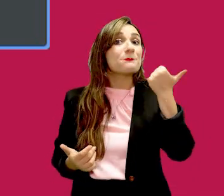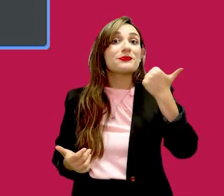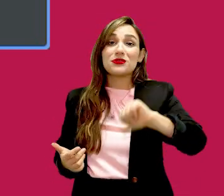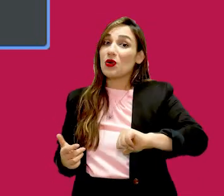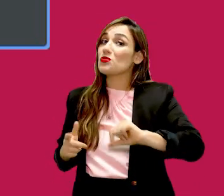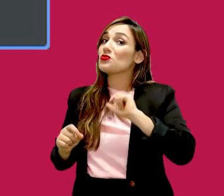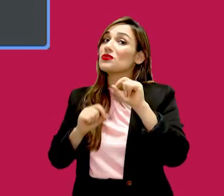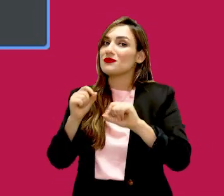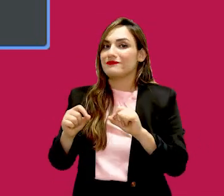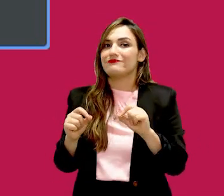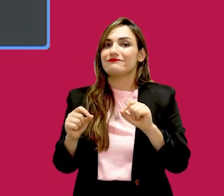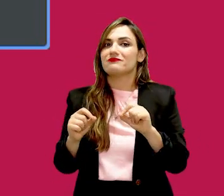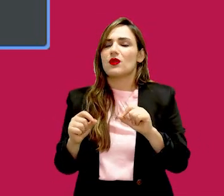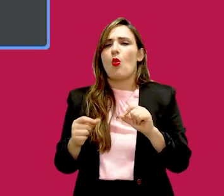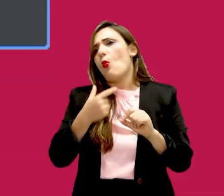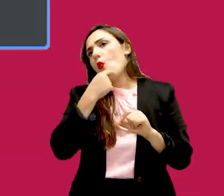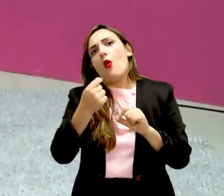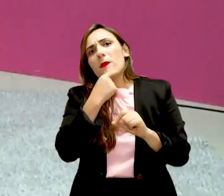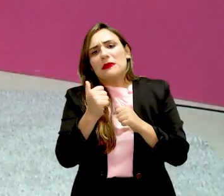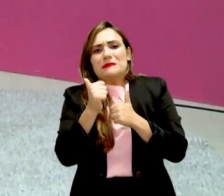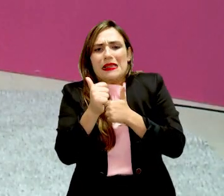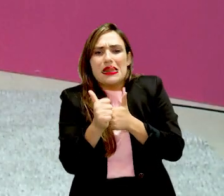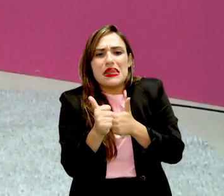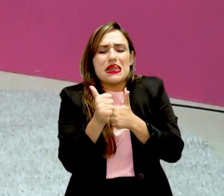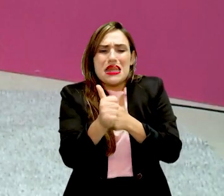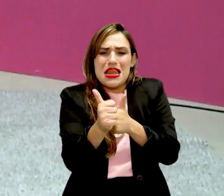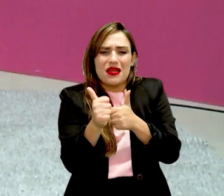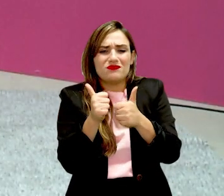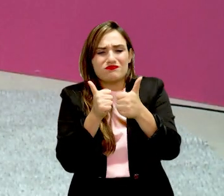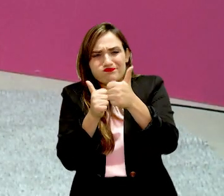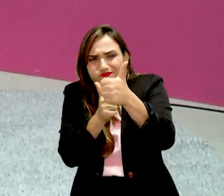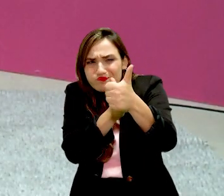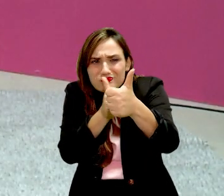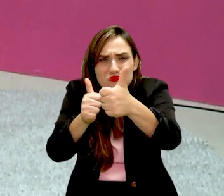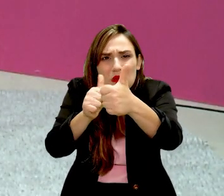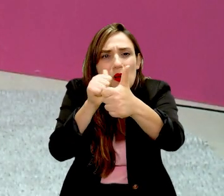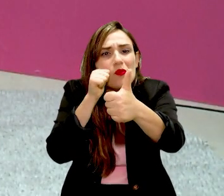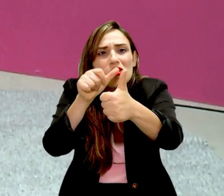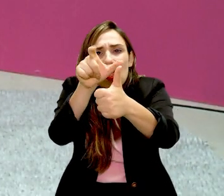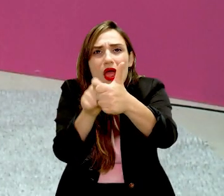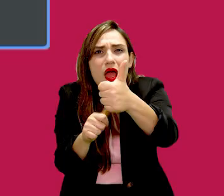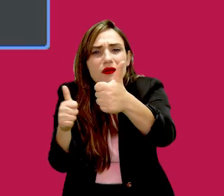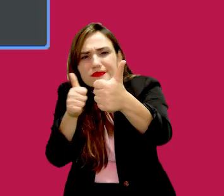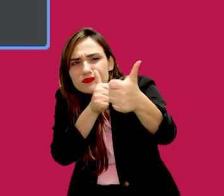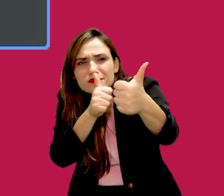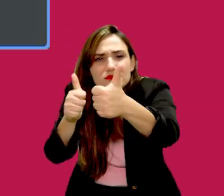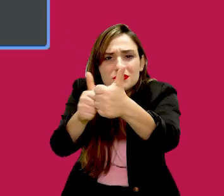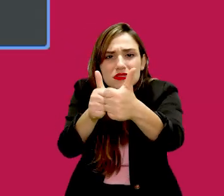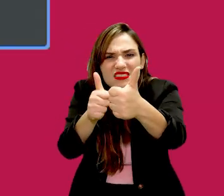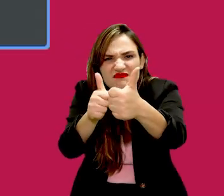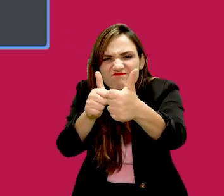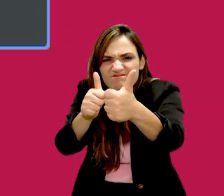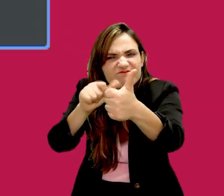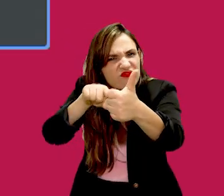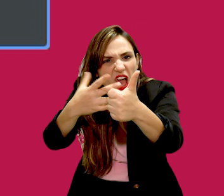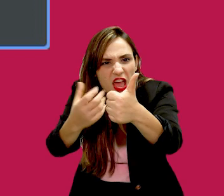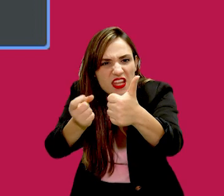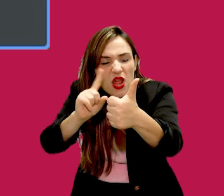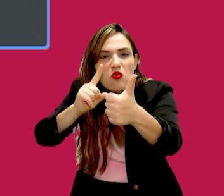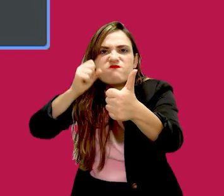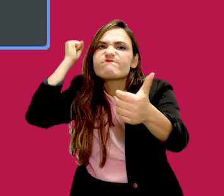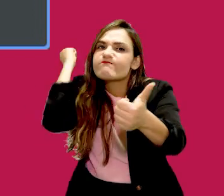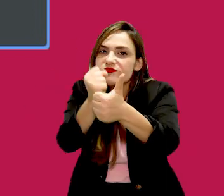há o risco desse agressor efetivamente vir a cometer um crime mais grave. Então, nesse sentido, antes